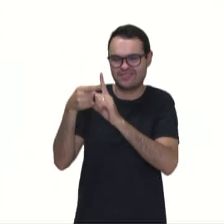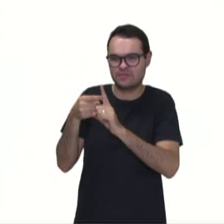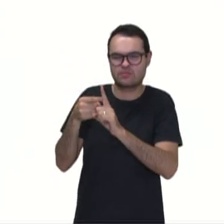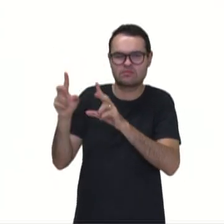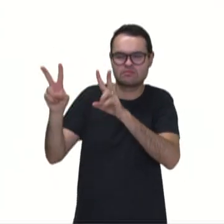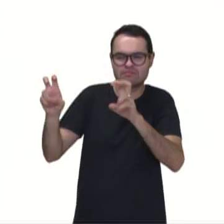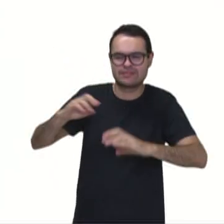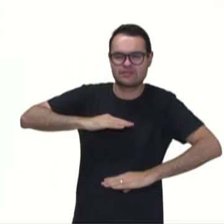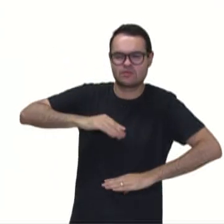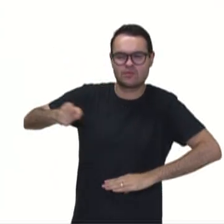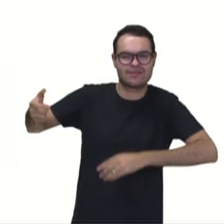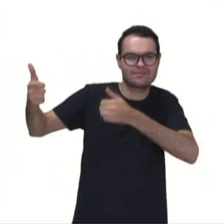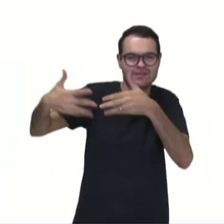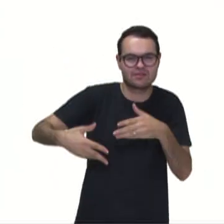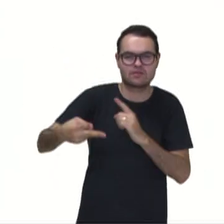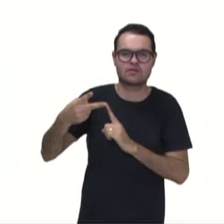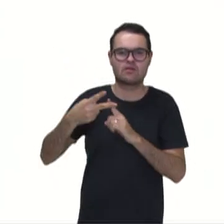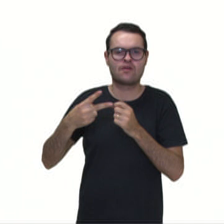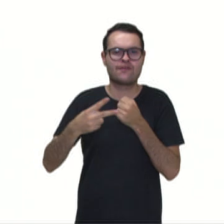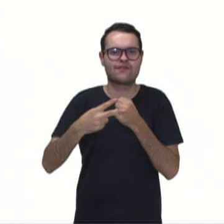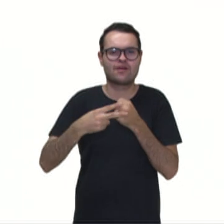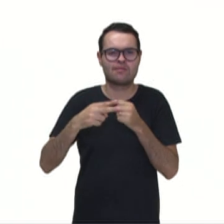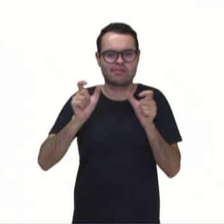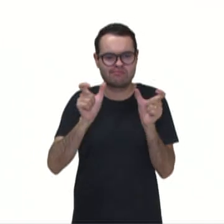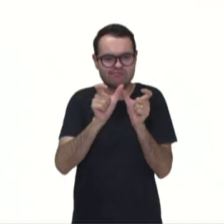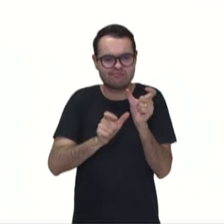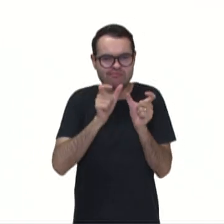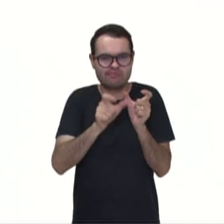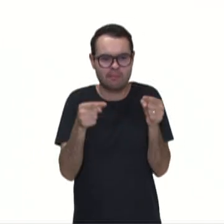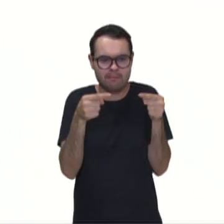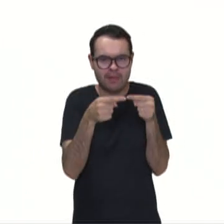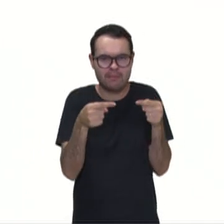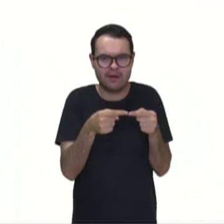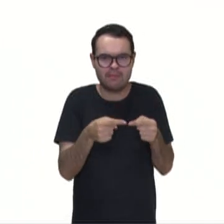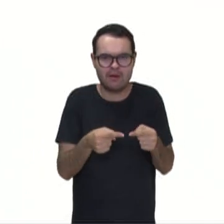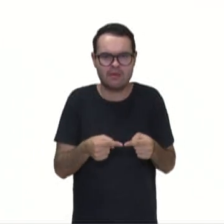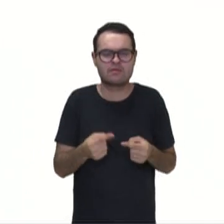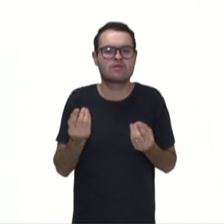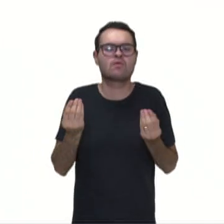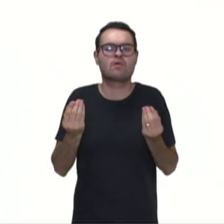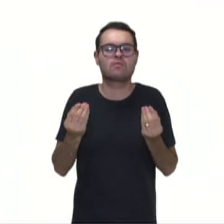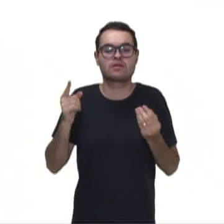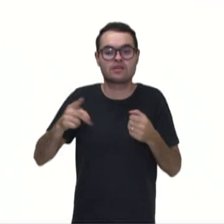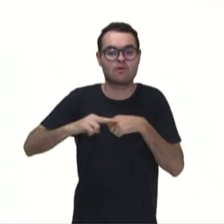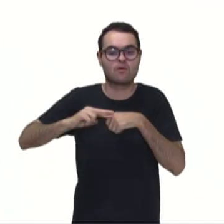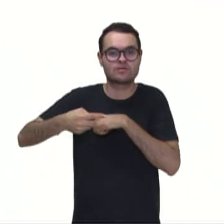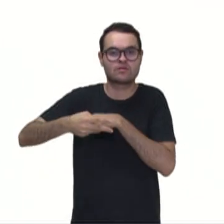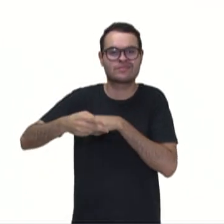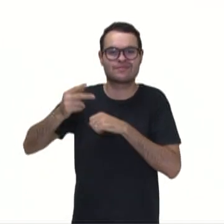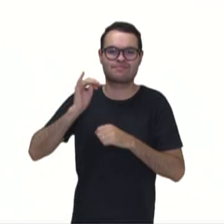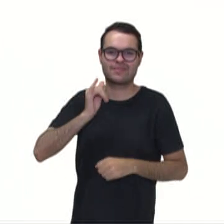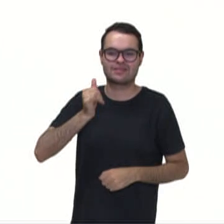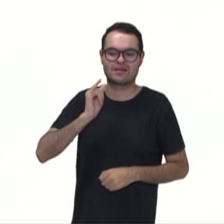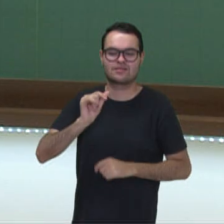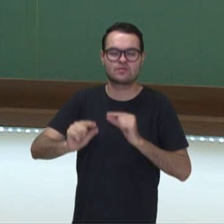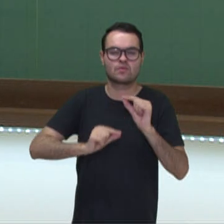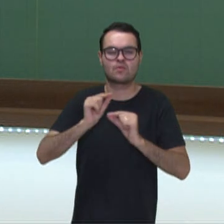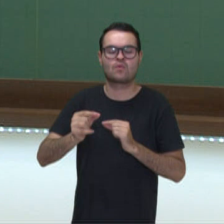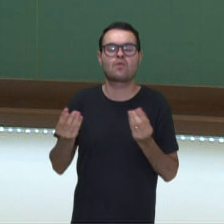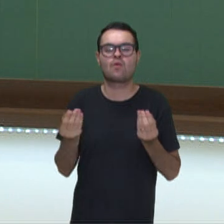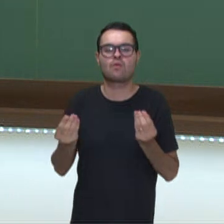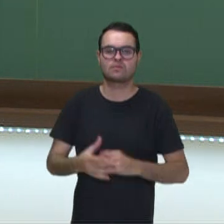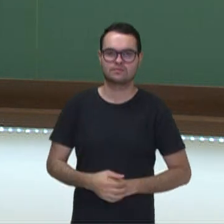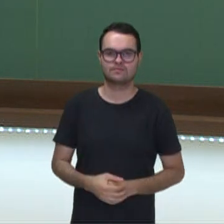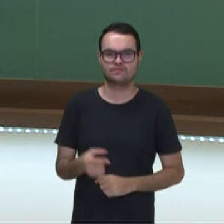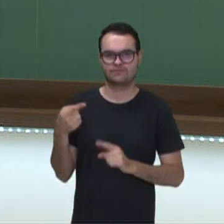comenta? Como estão conjugados os verbos que o autor utiliza e qual é a consequência para a narrativa? Pois bem,